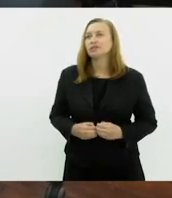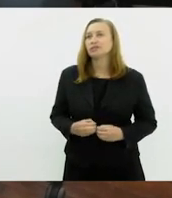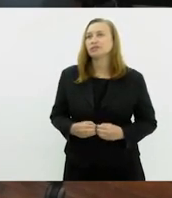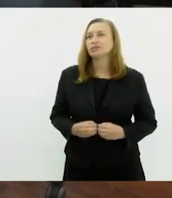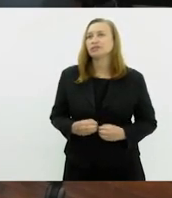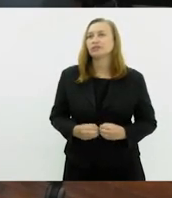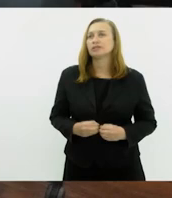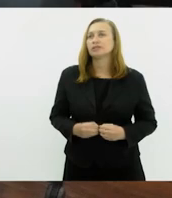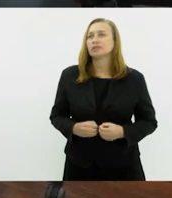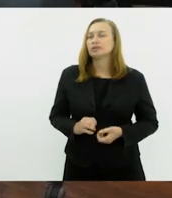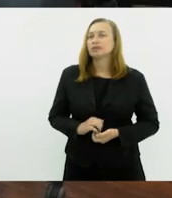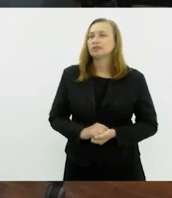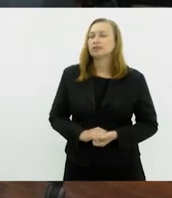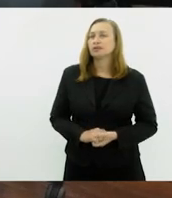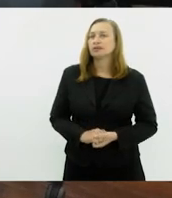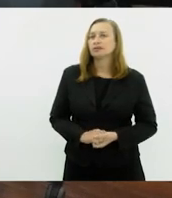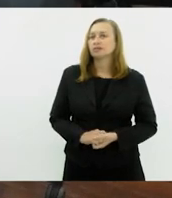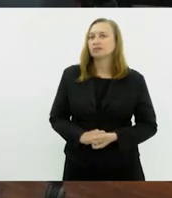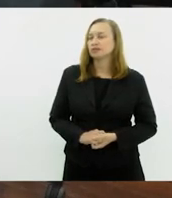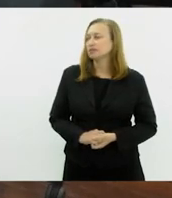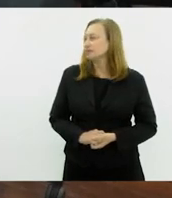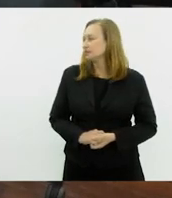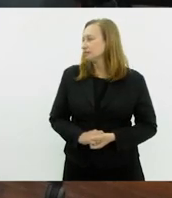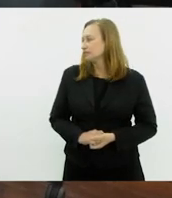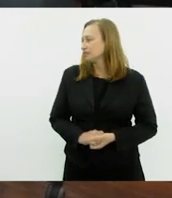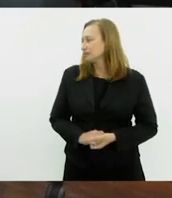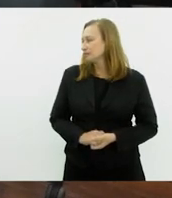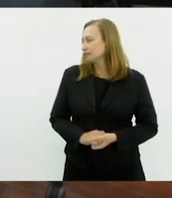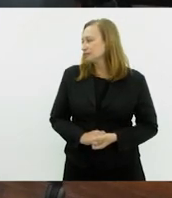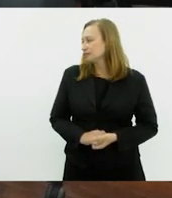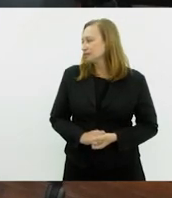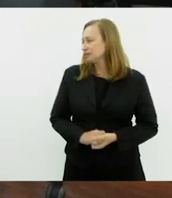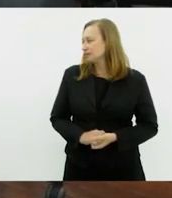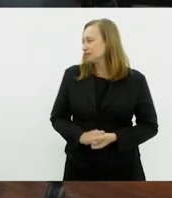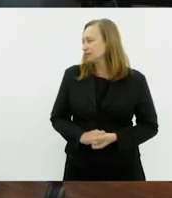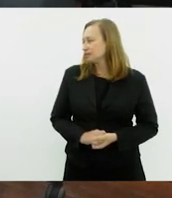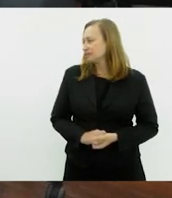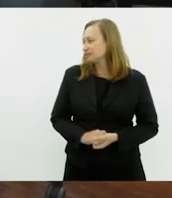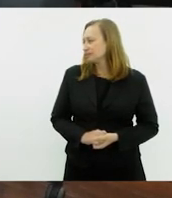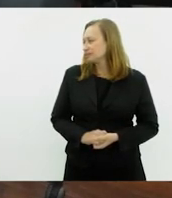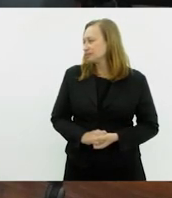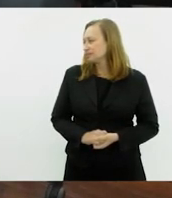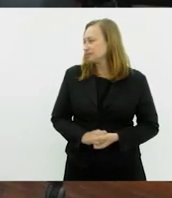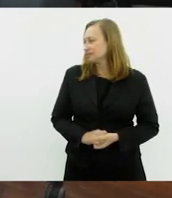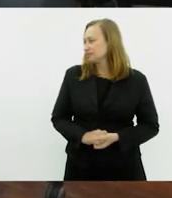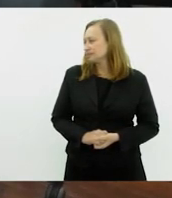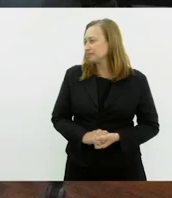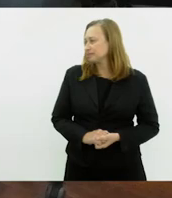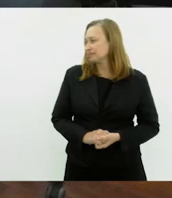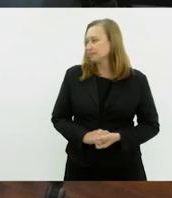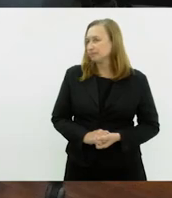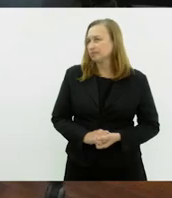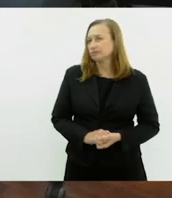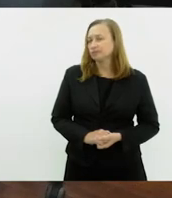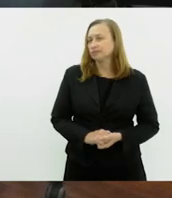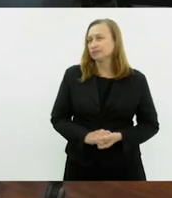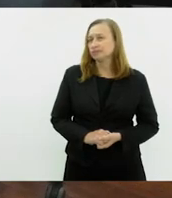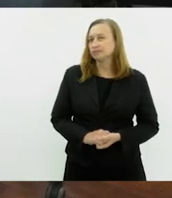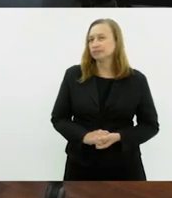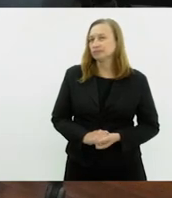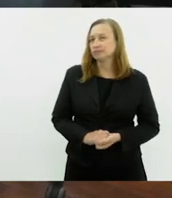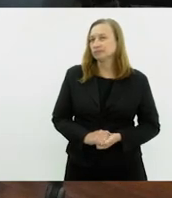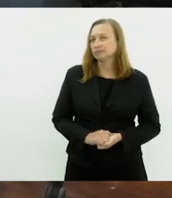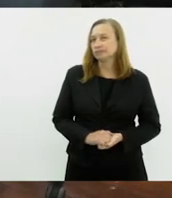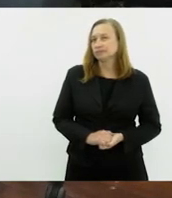ele falou pro juiz se juiz eu não vi o que que aconteceu Tava vários batalhões no